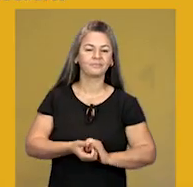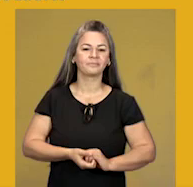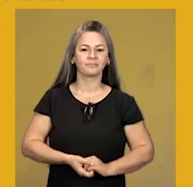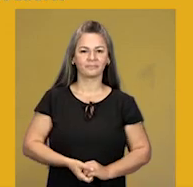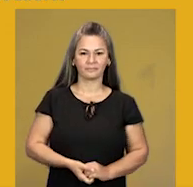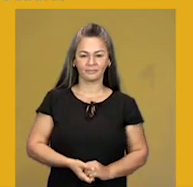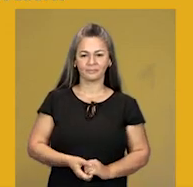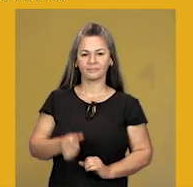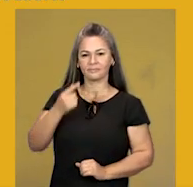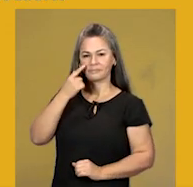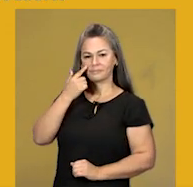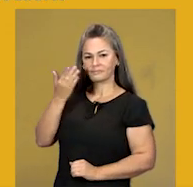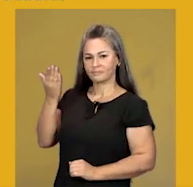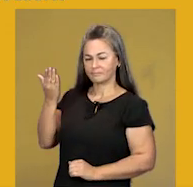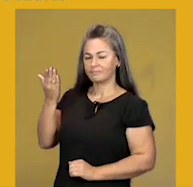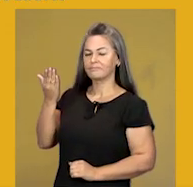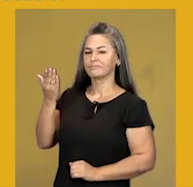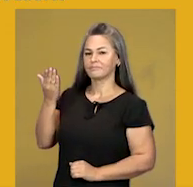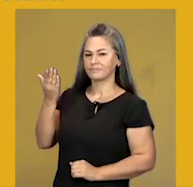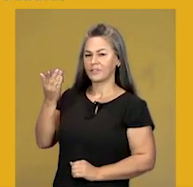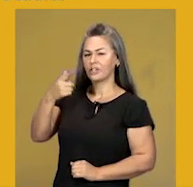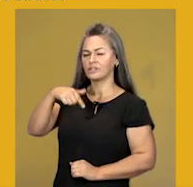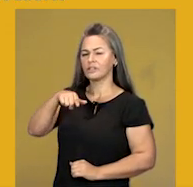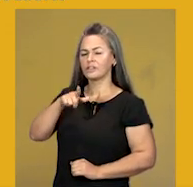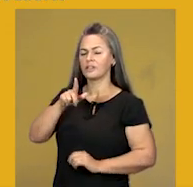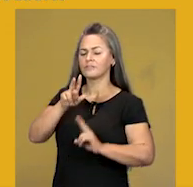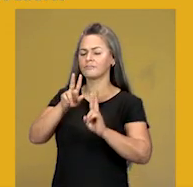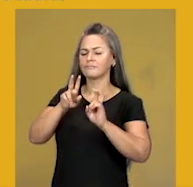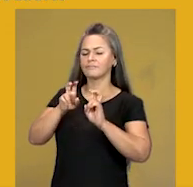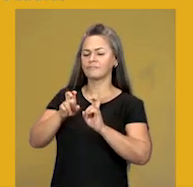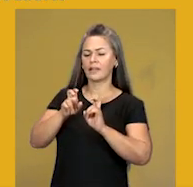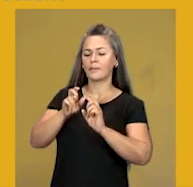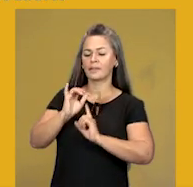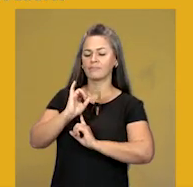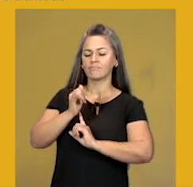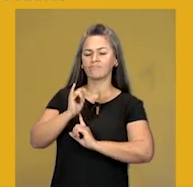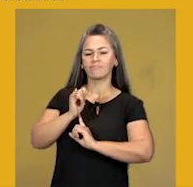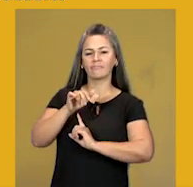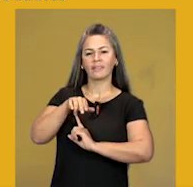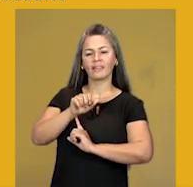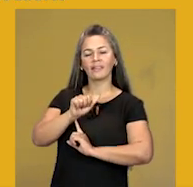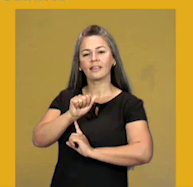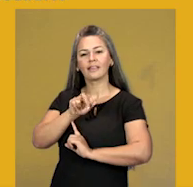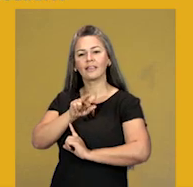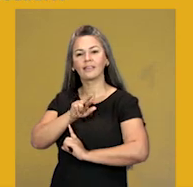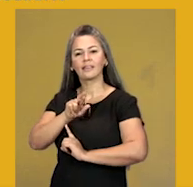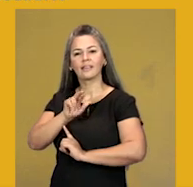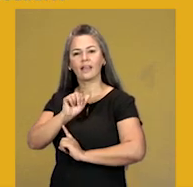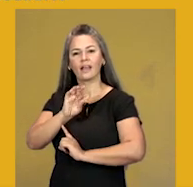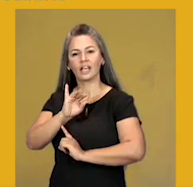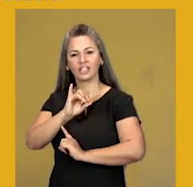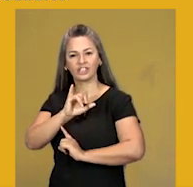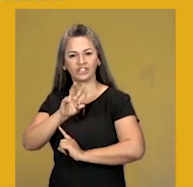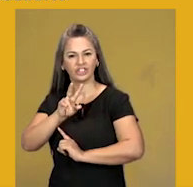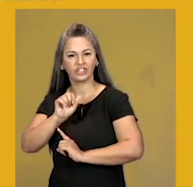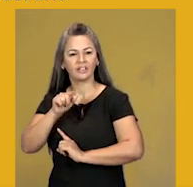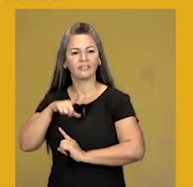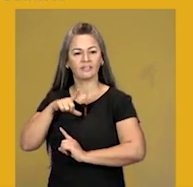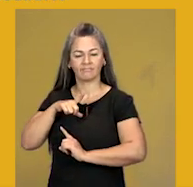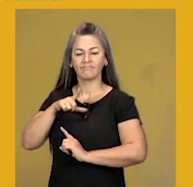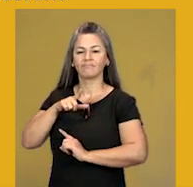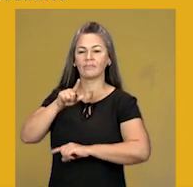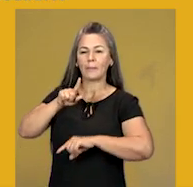Na aula de hoje, vamos dialogar com as narrativas que permeiam as construções das obras audiovisuais,